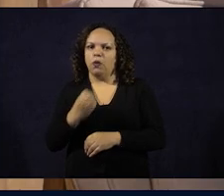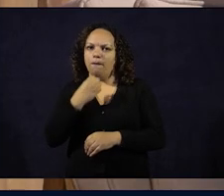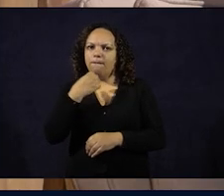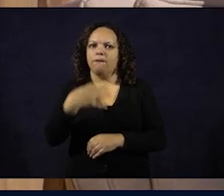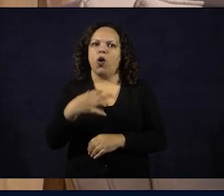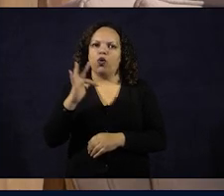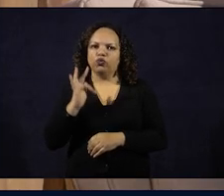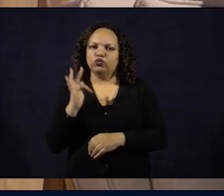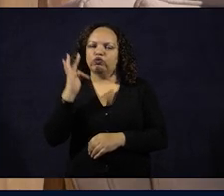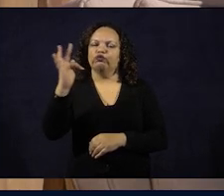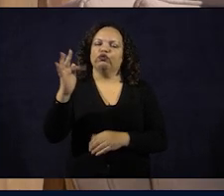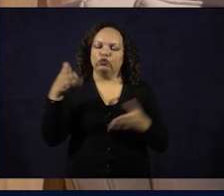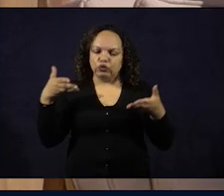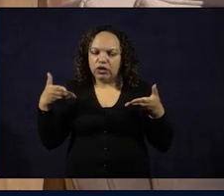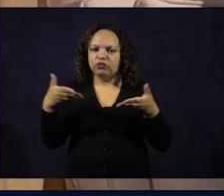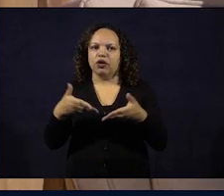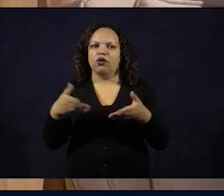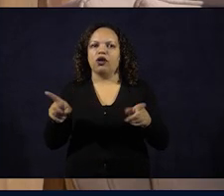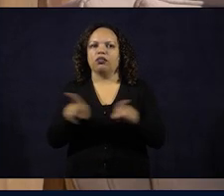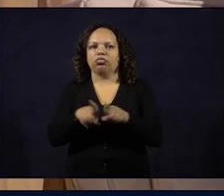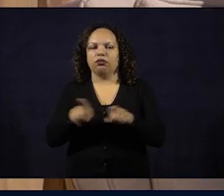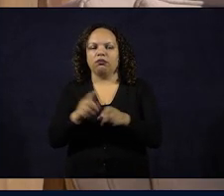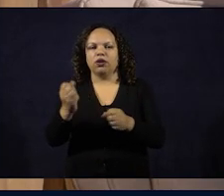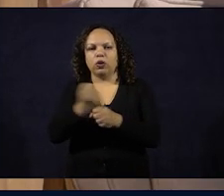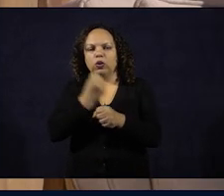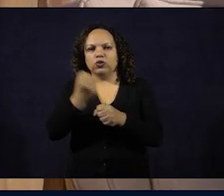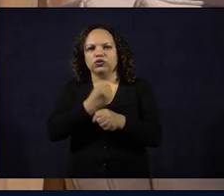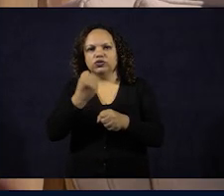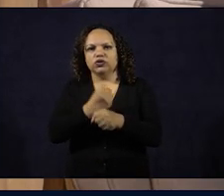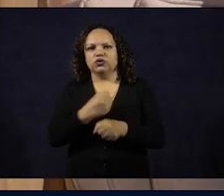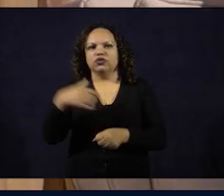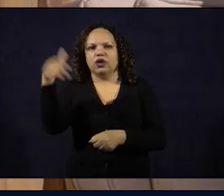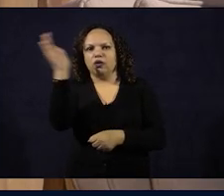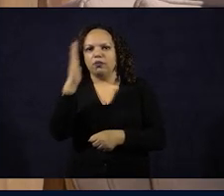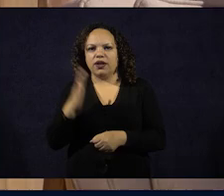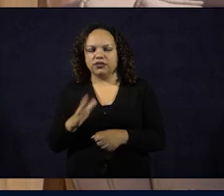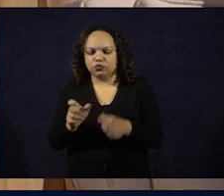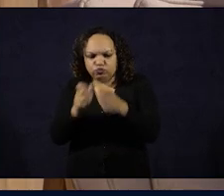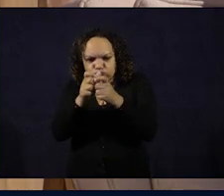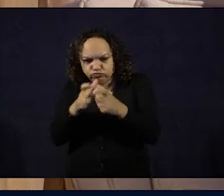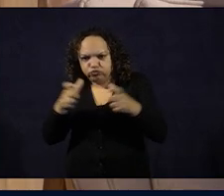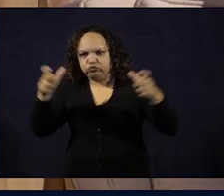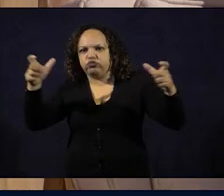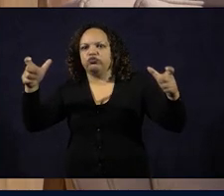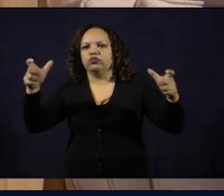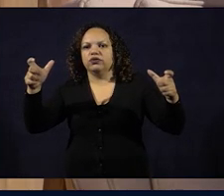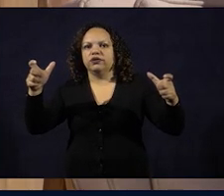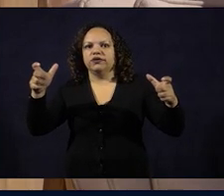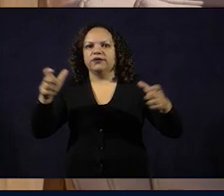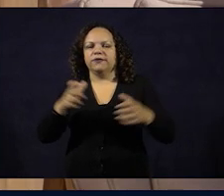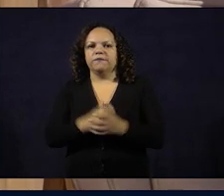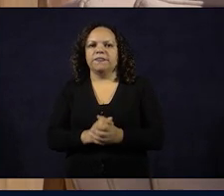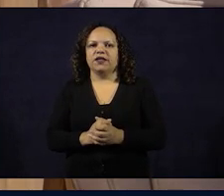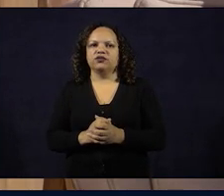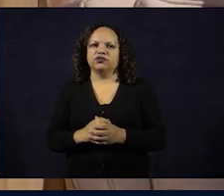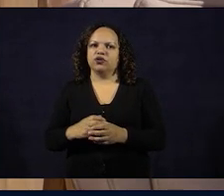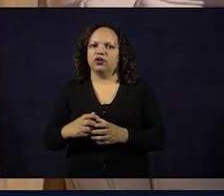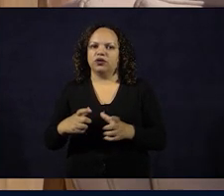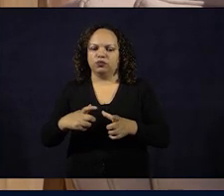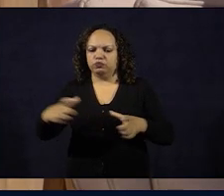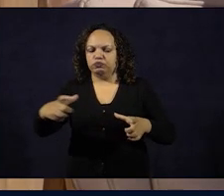um país também do presente, que nós estamos construindo. Esse Brasil é um país gigantesco, continental, não só em